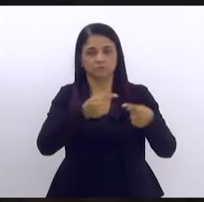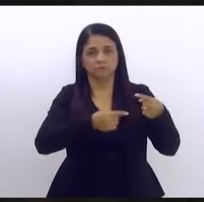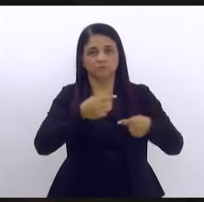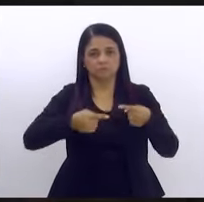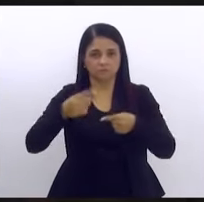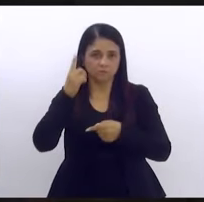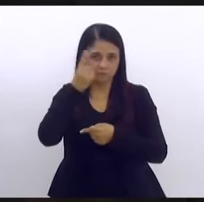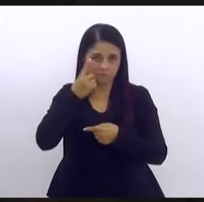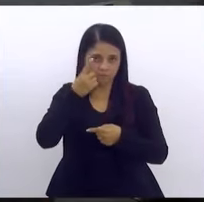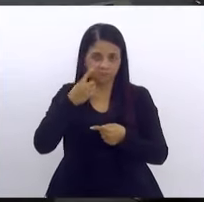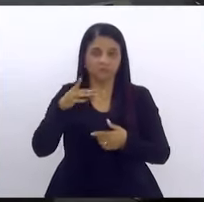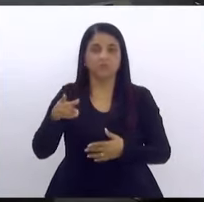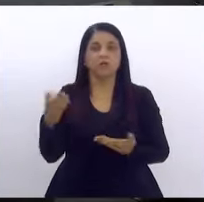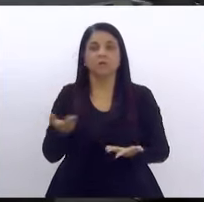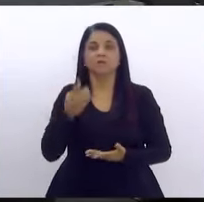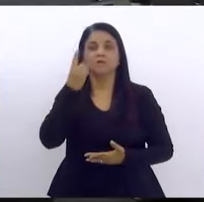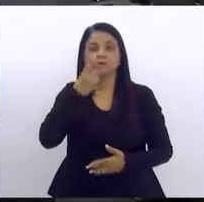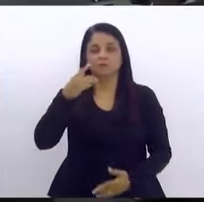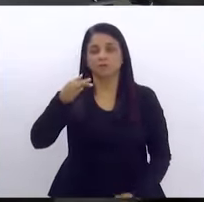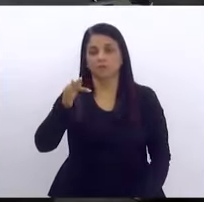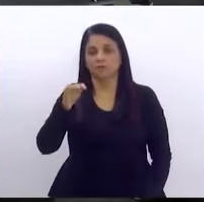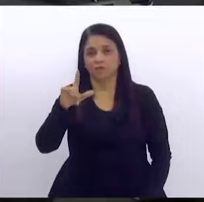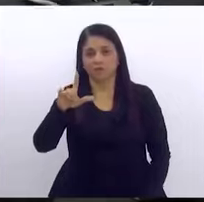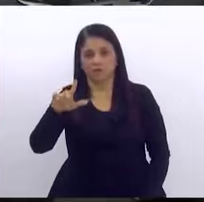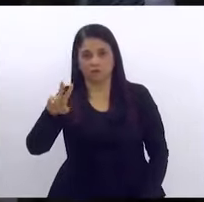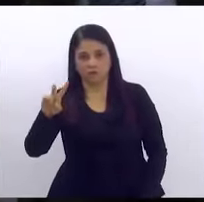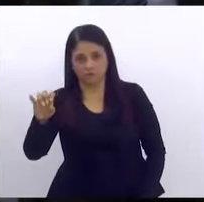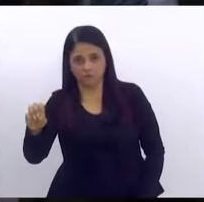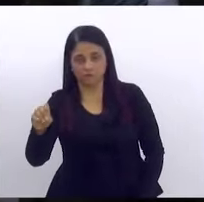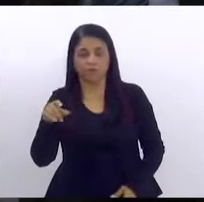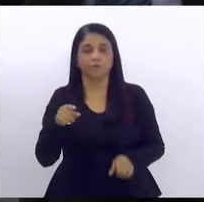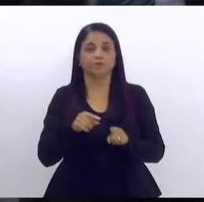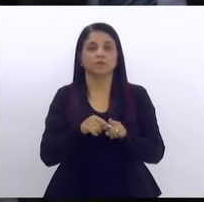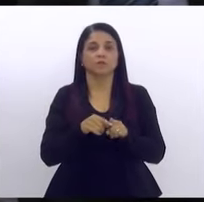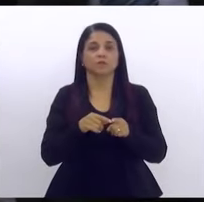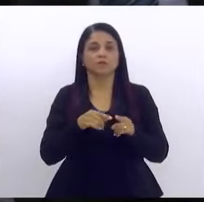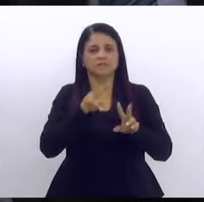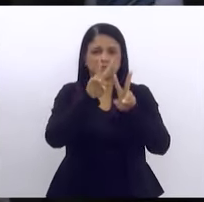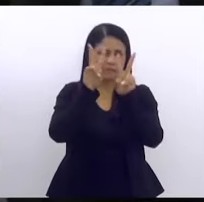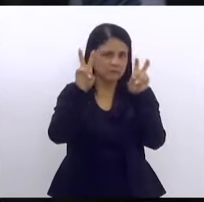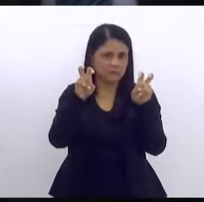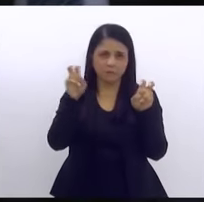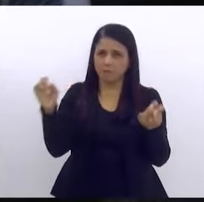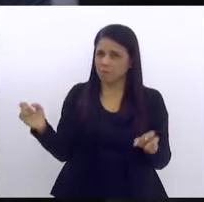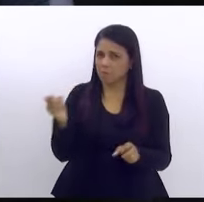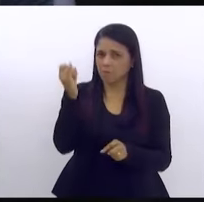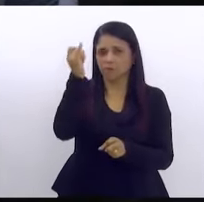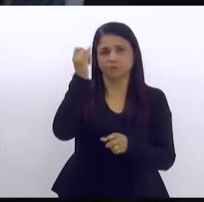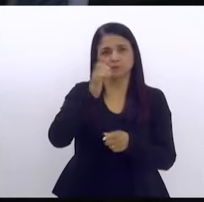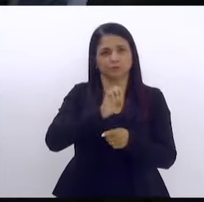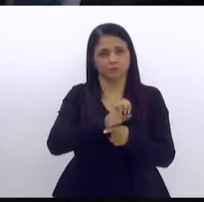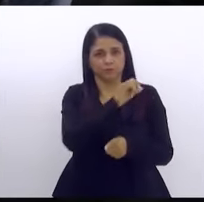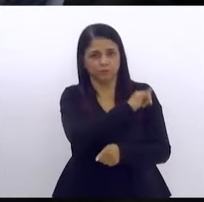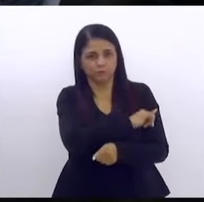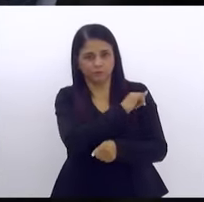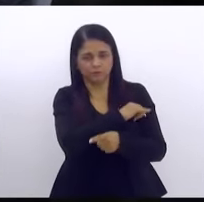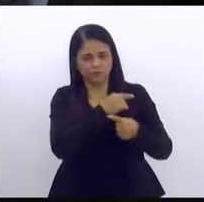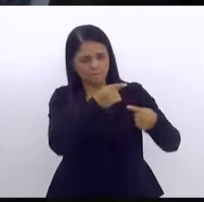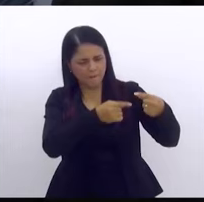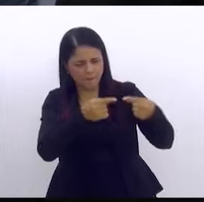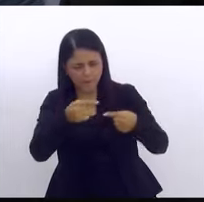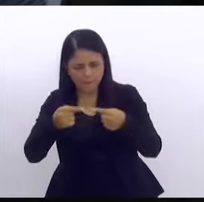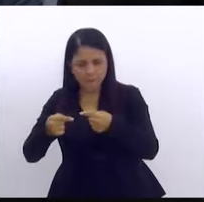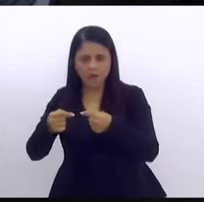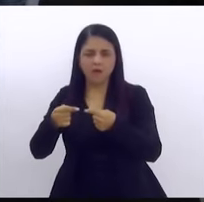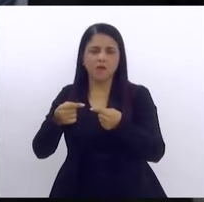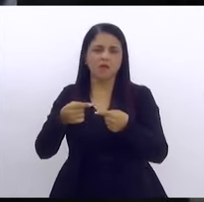Deputado Flávio Serafini. Presidente, esse é um tema muito importante para o Estado do Rio de Janeiro. A gente vem debatendo ele algumas